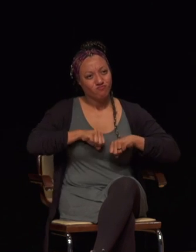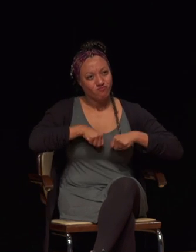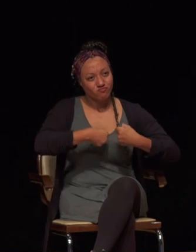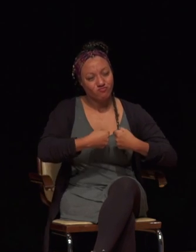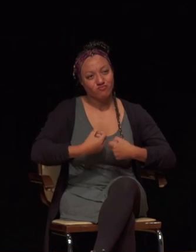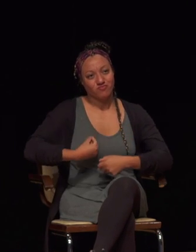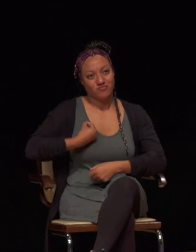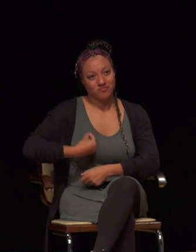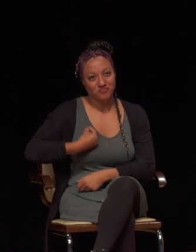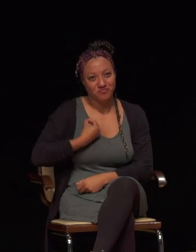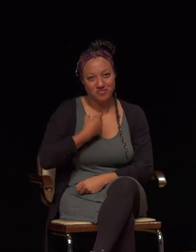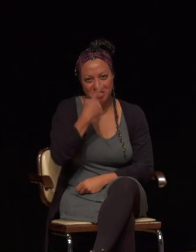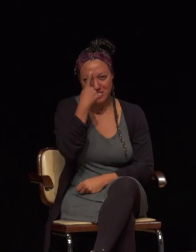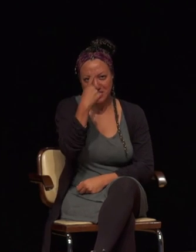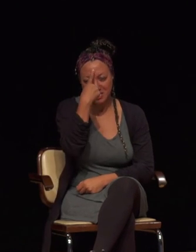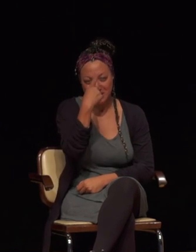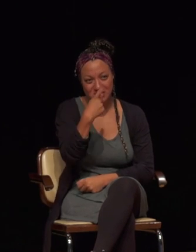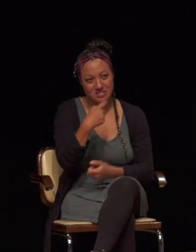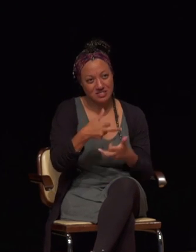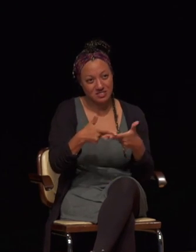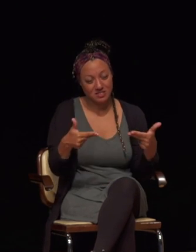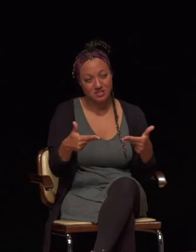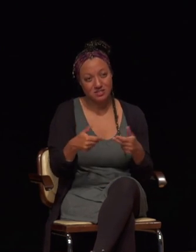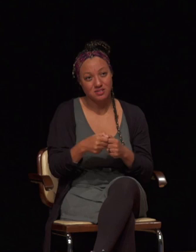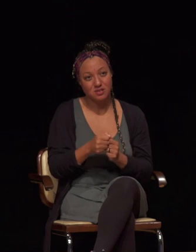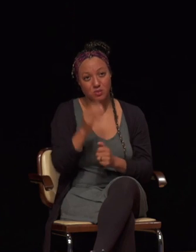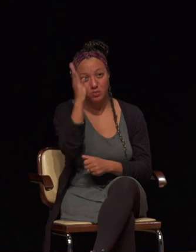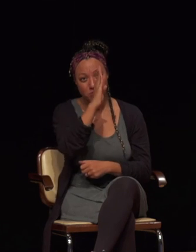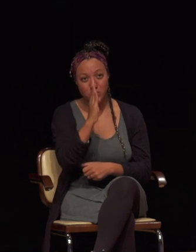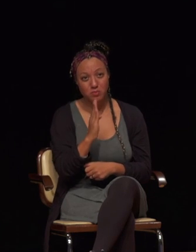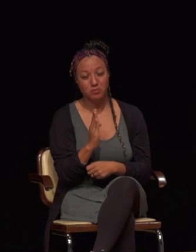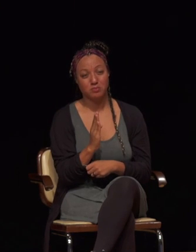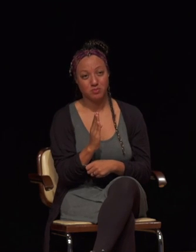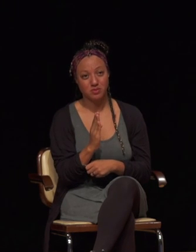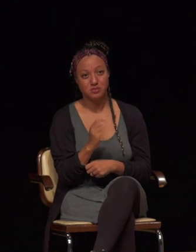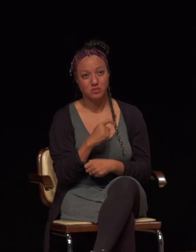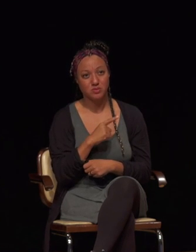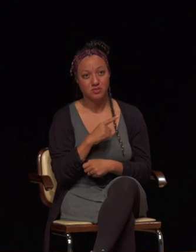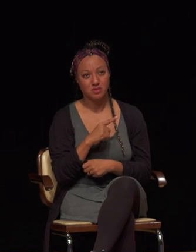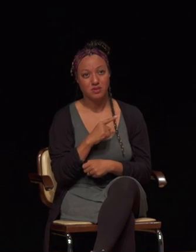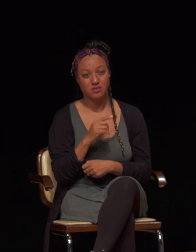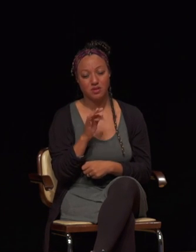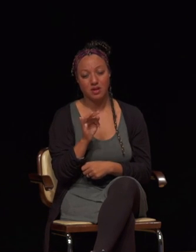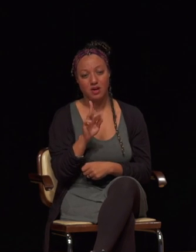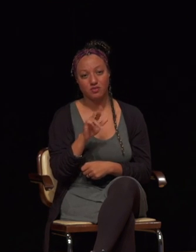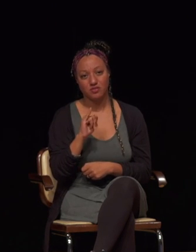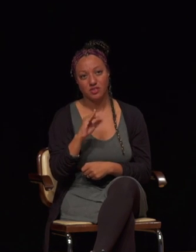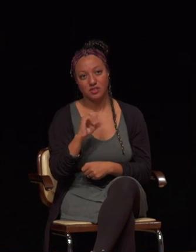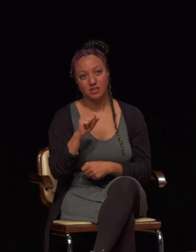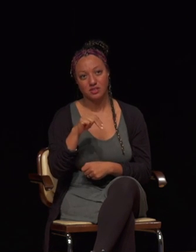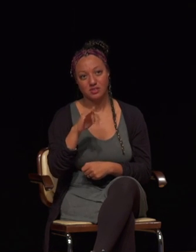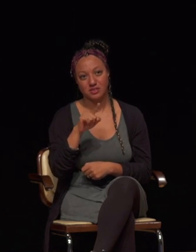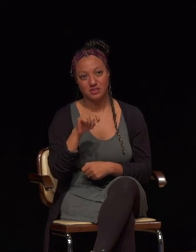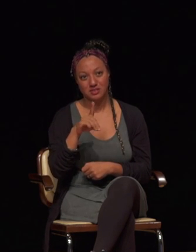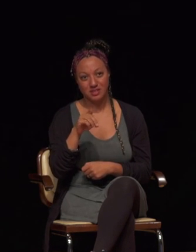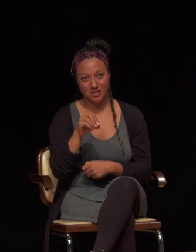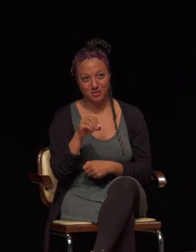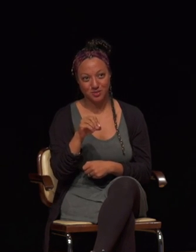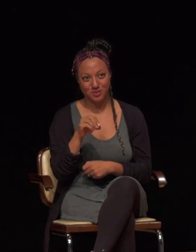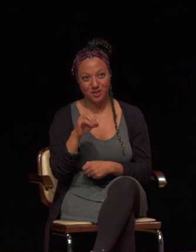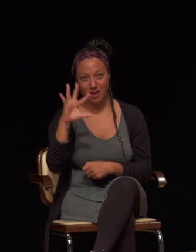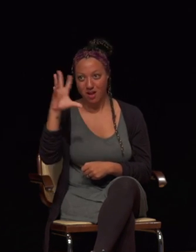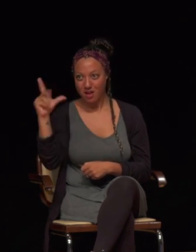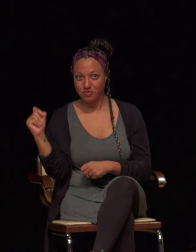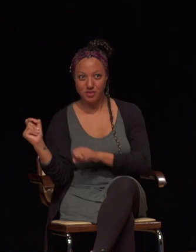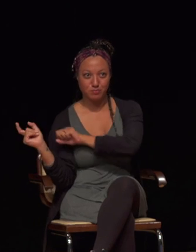o Alberto da Costa e Silva o Brasil foi de de fato africanizado como a África também foi a brasileirada né como a gente